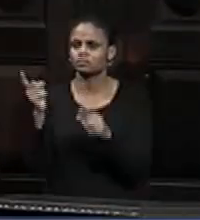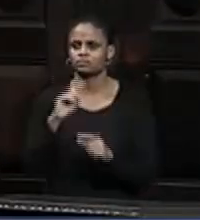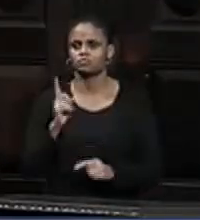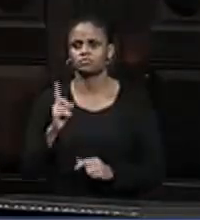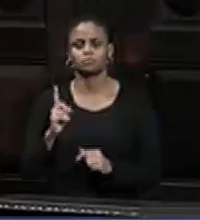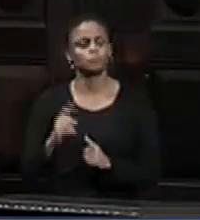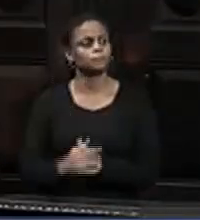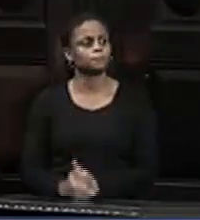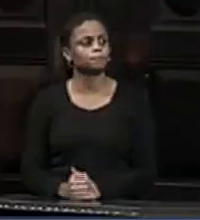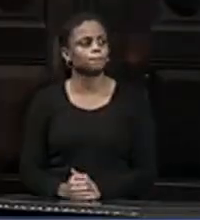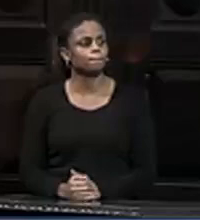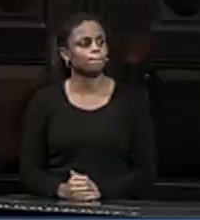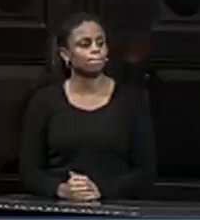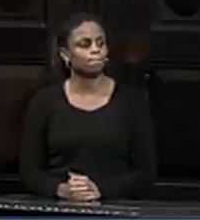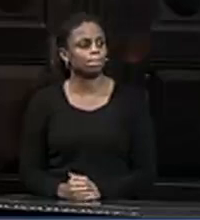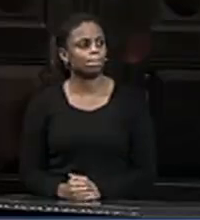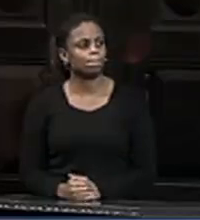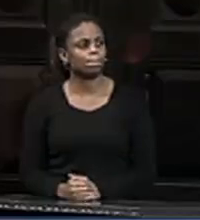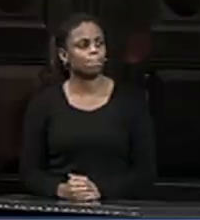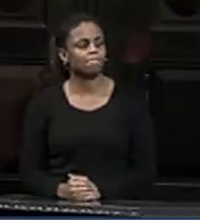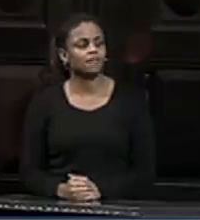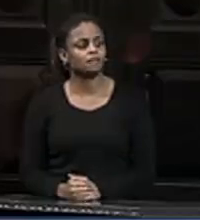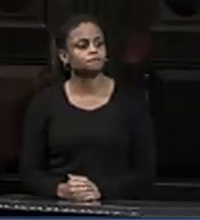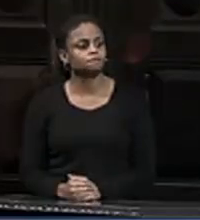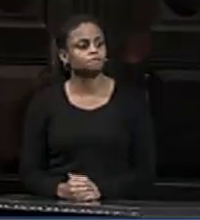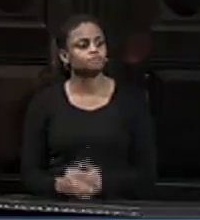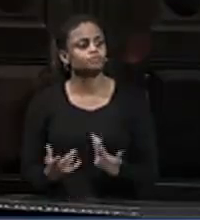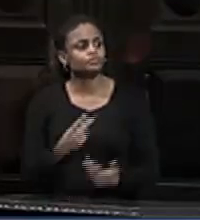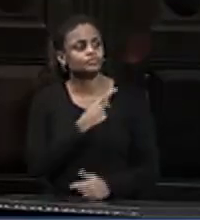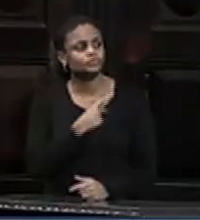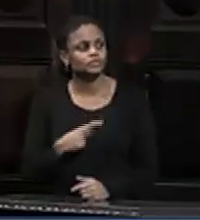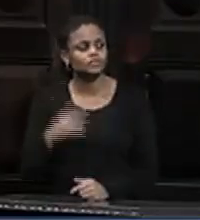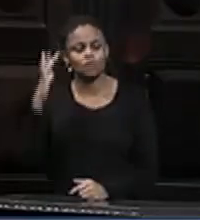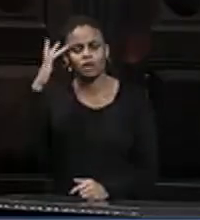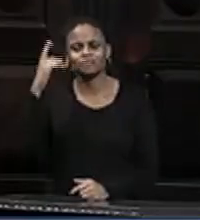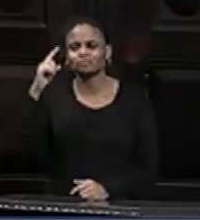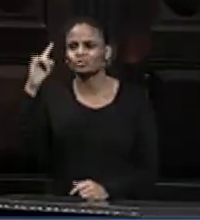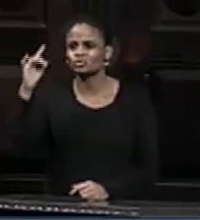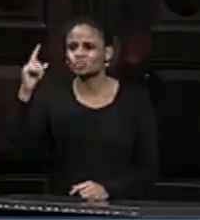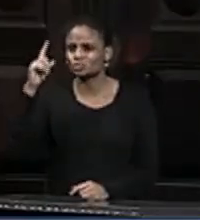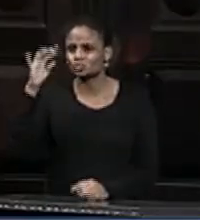Senhor presidente, eu acho que é tudo muito complicado.